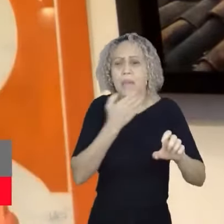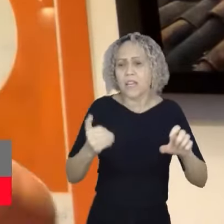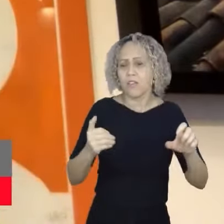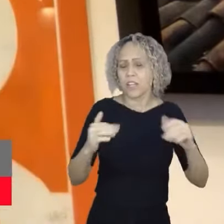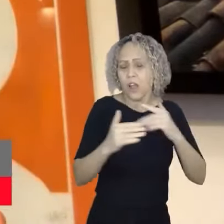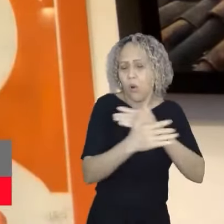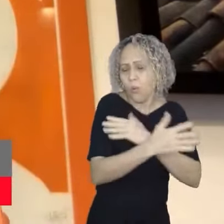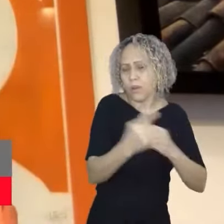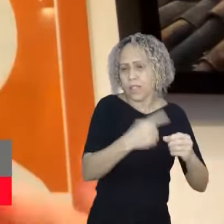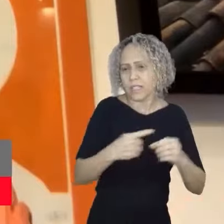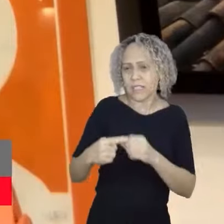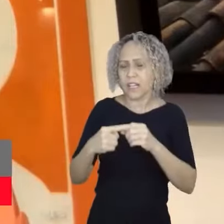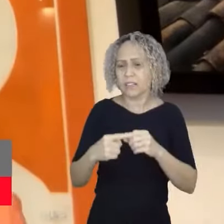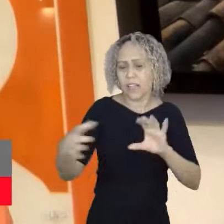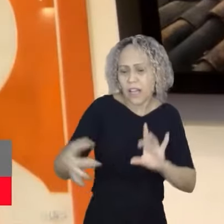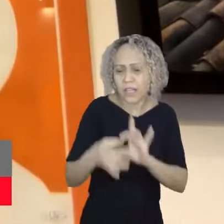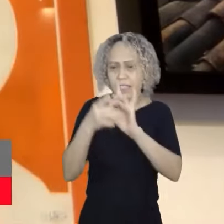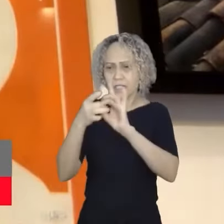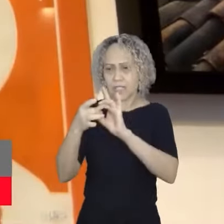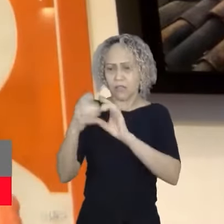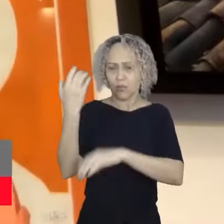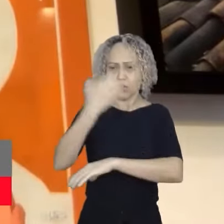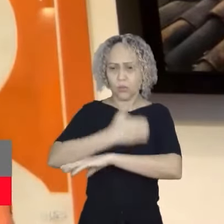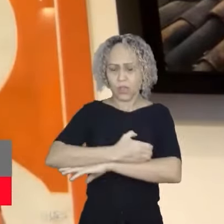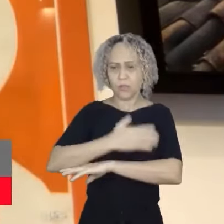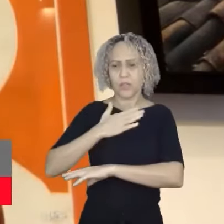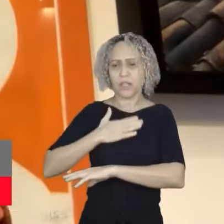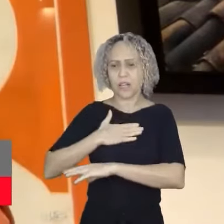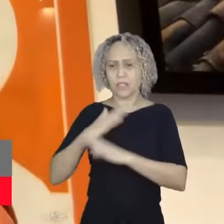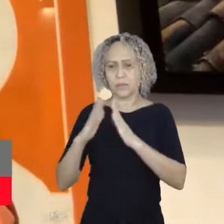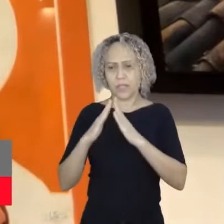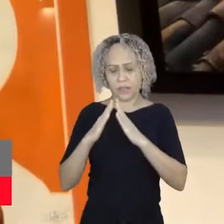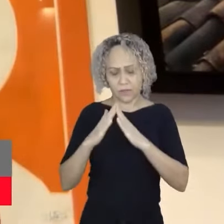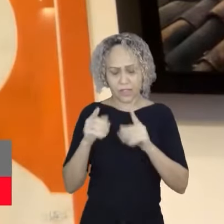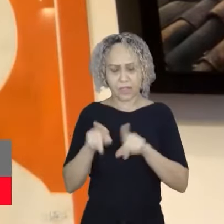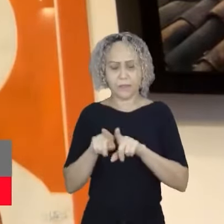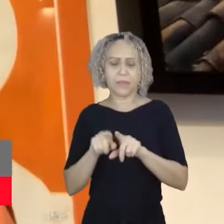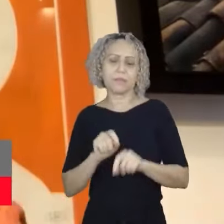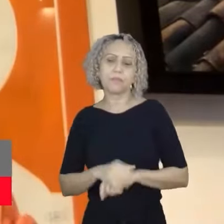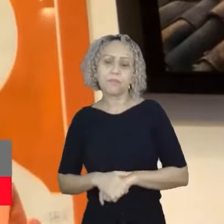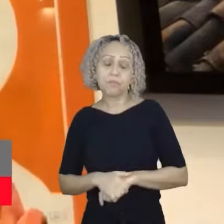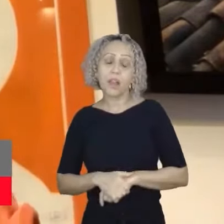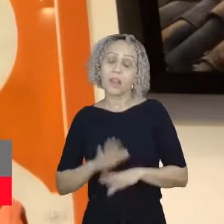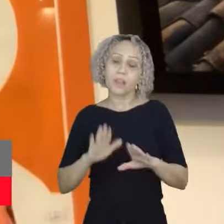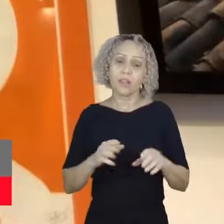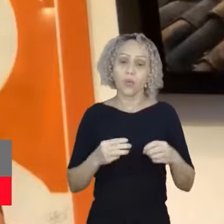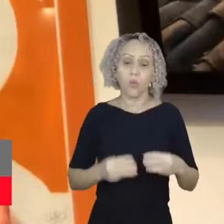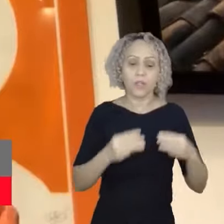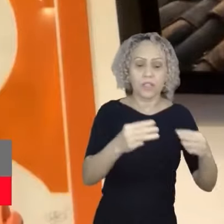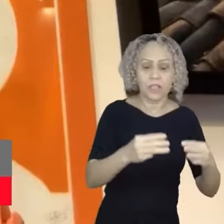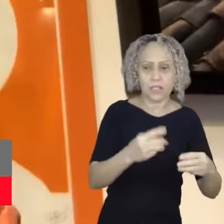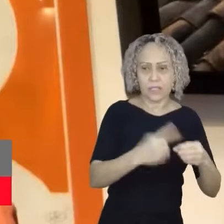à inserção de condomínios de Minha Casa Minha Vida. Tanto o Ministério das Cidades, quanto a própria Caixa Econômica,